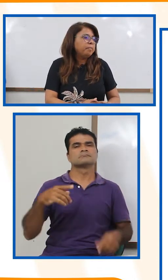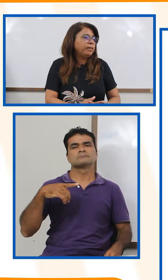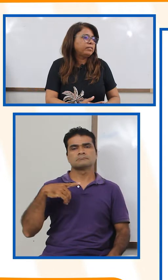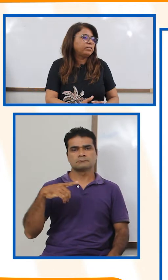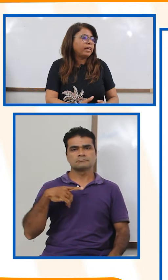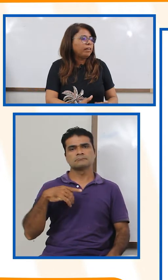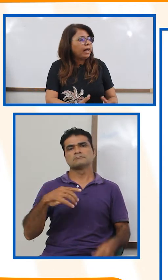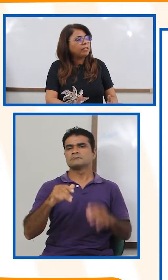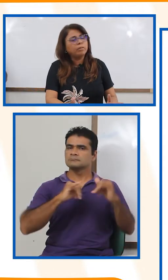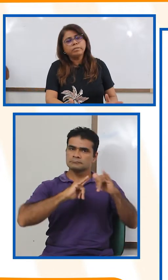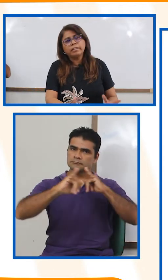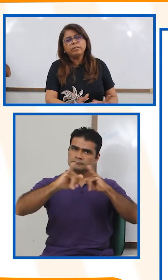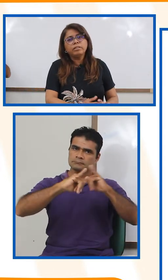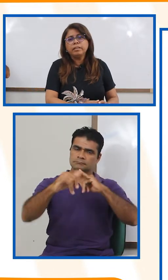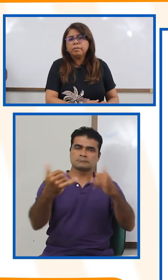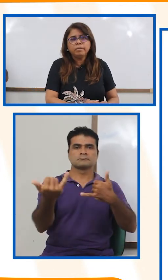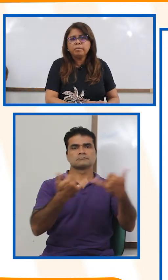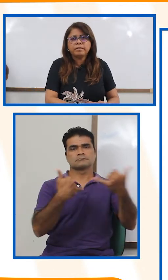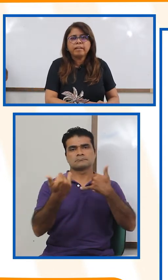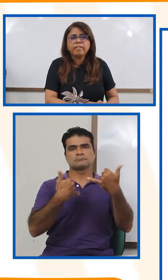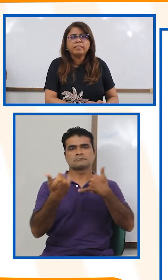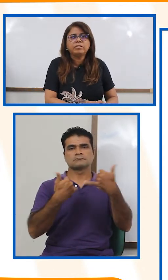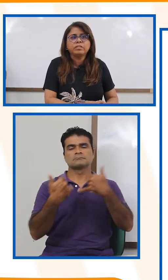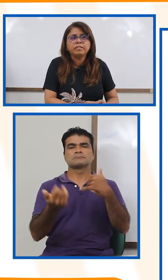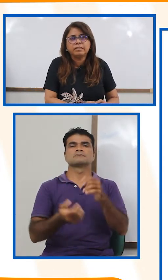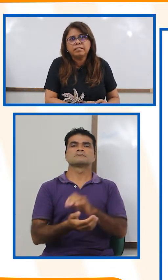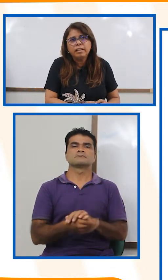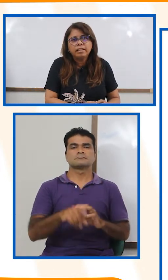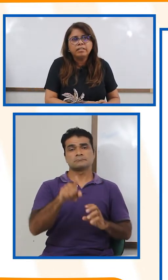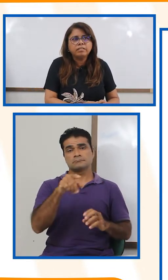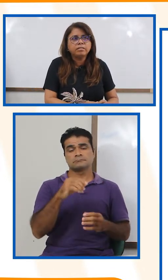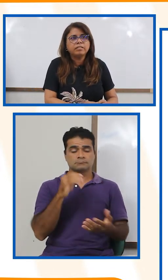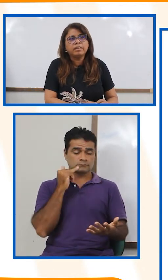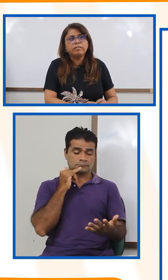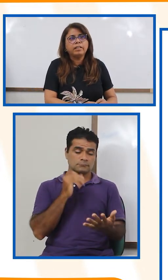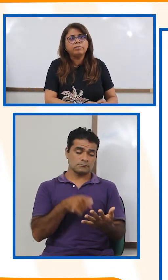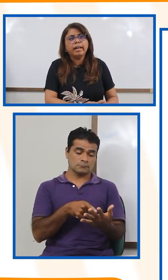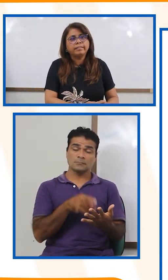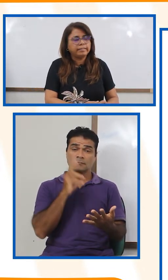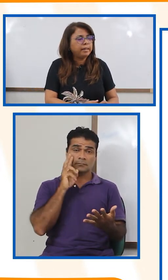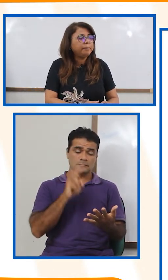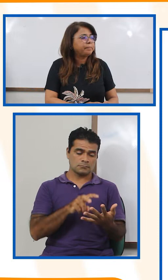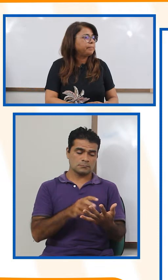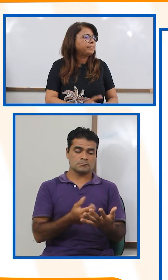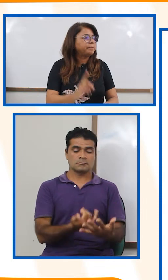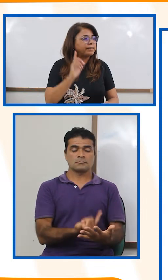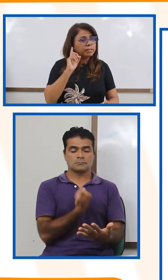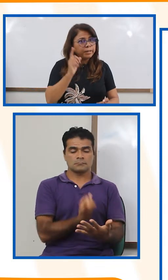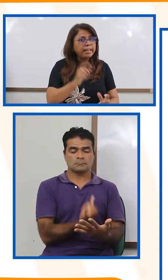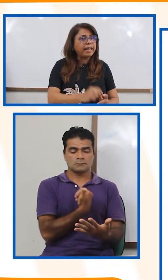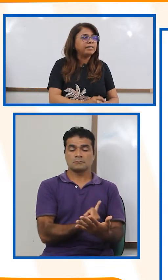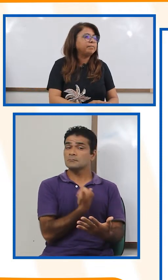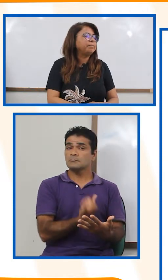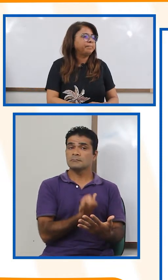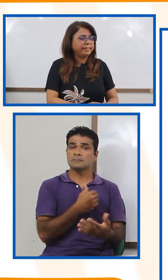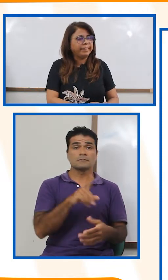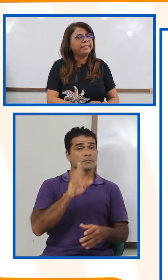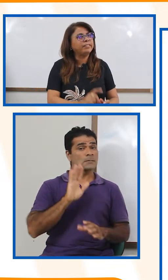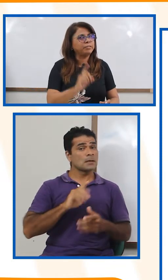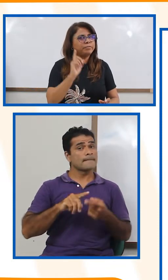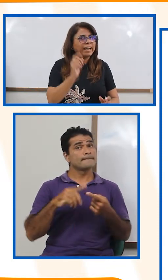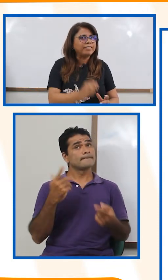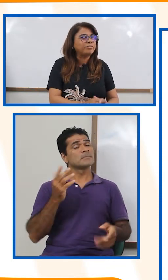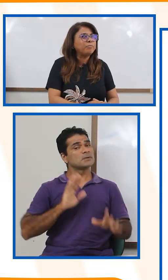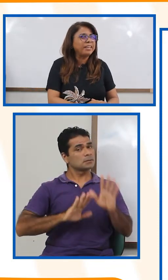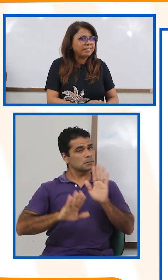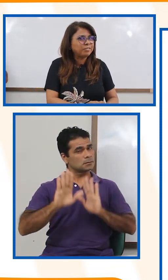aí pelo seu celular, no computador e observar as notícias que estão sendo veiculadas, né? Mas cuidado, né?